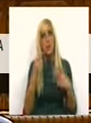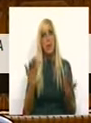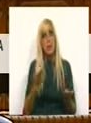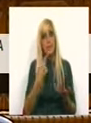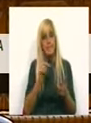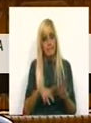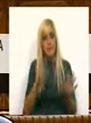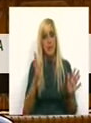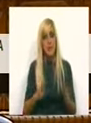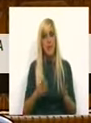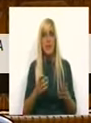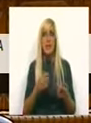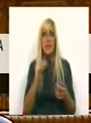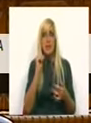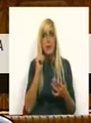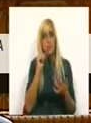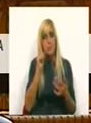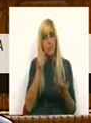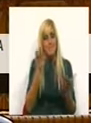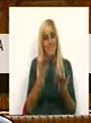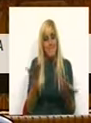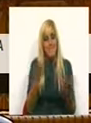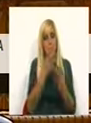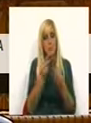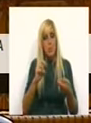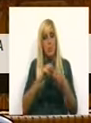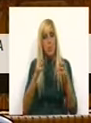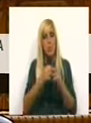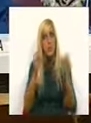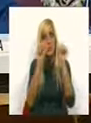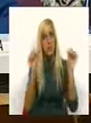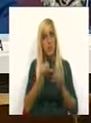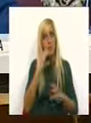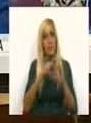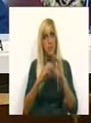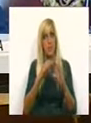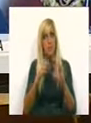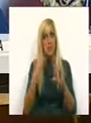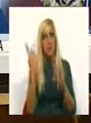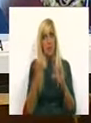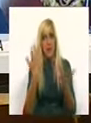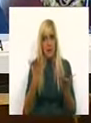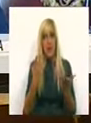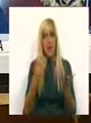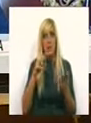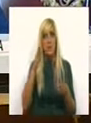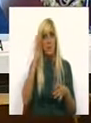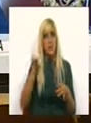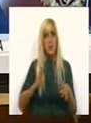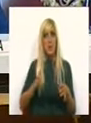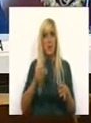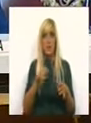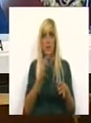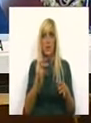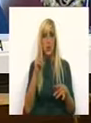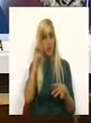ainda continua pendente, que é a resolução do problema do sistema de comunicações do radar militar do Pico do Arieiro na Madeira. É um